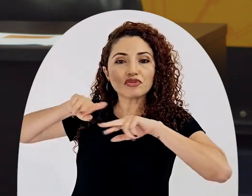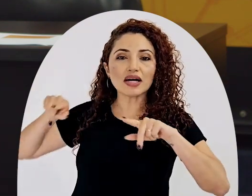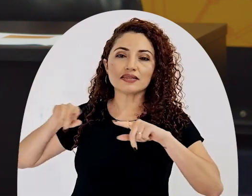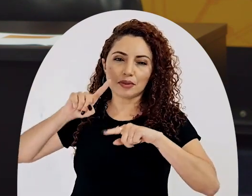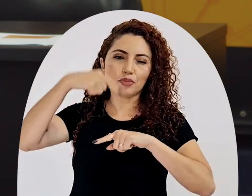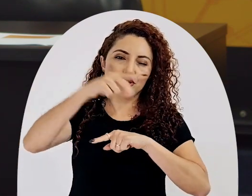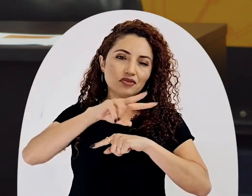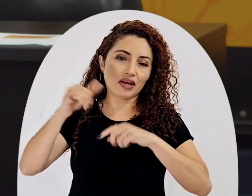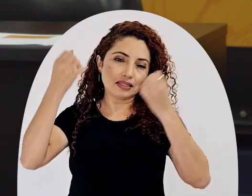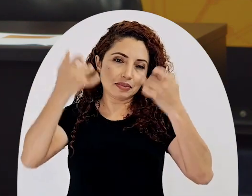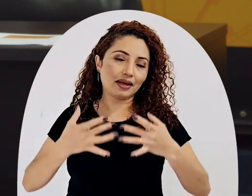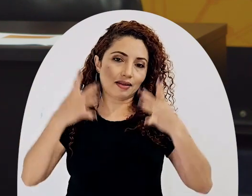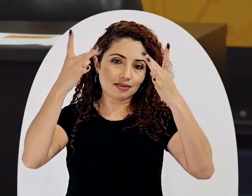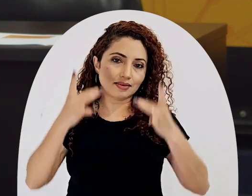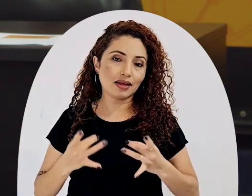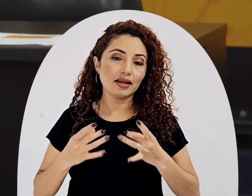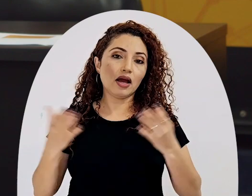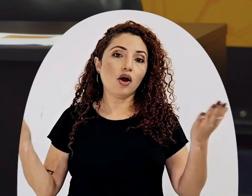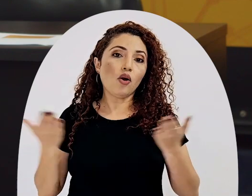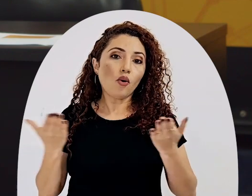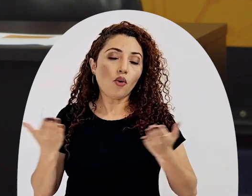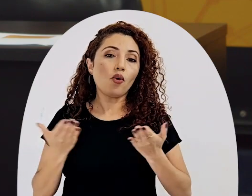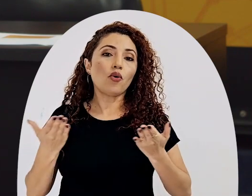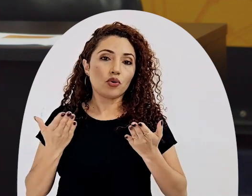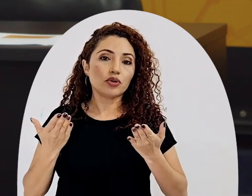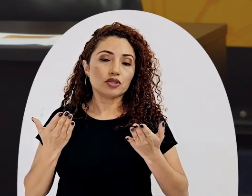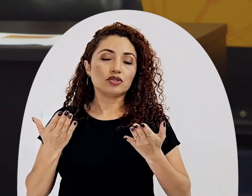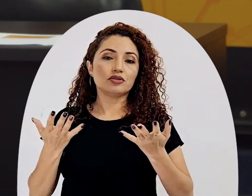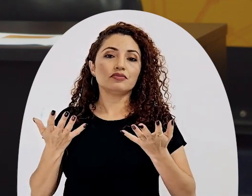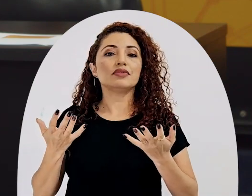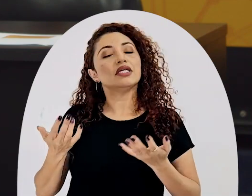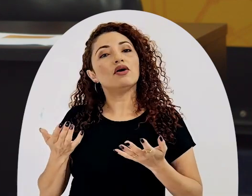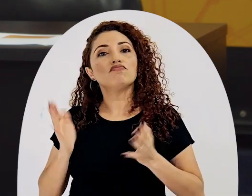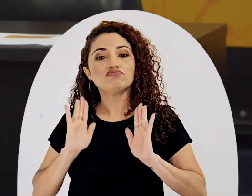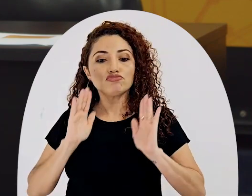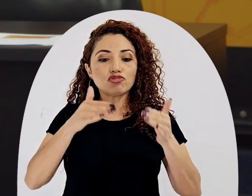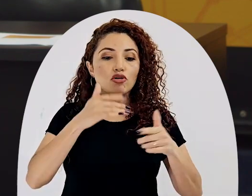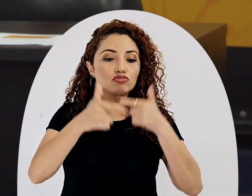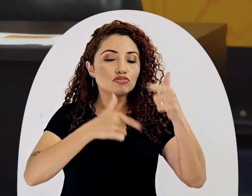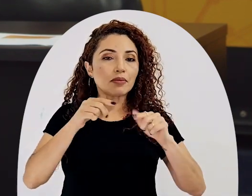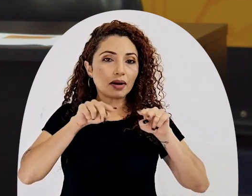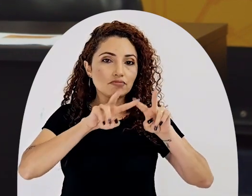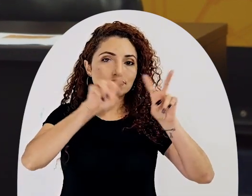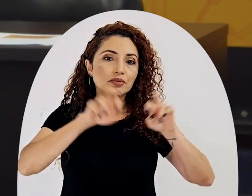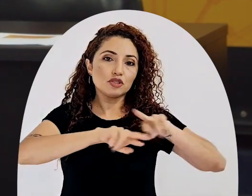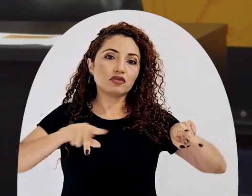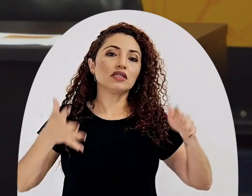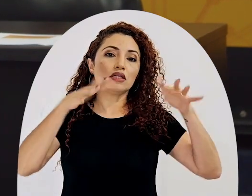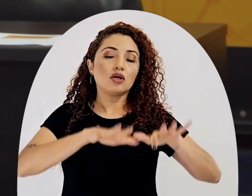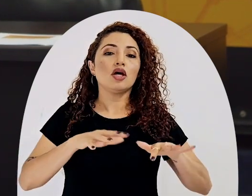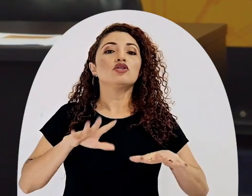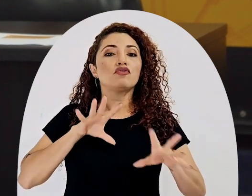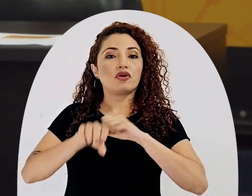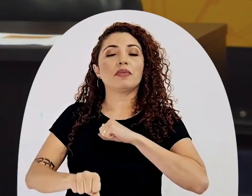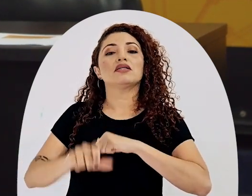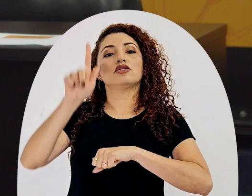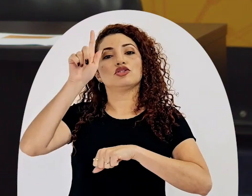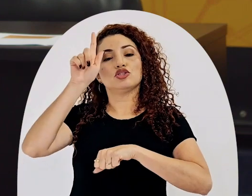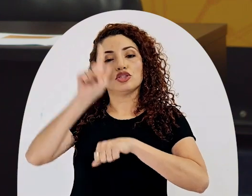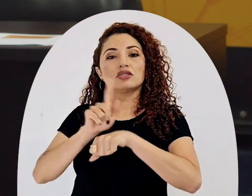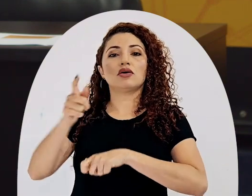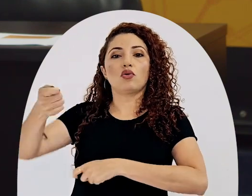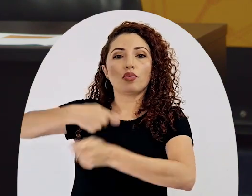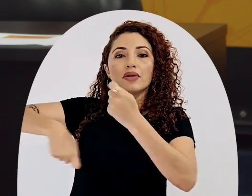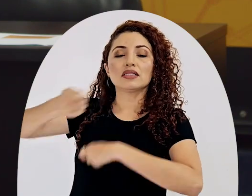saber, hoje eu preferi trazer a minha força de trabalho para esse lado. Sou formada em gestão comercial, estou graduando em relações